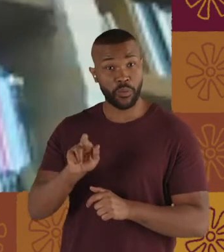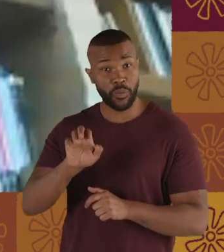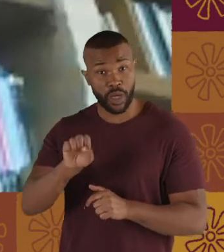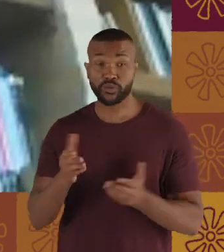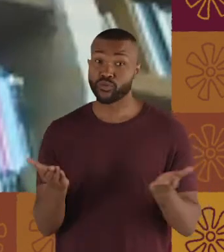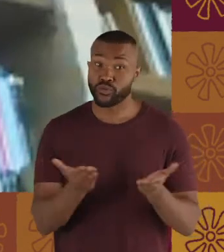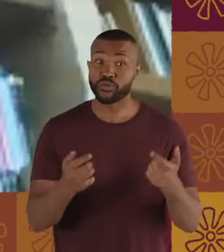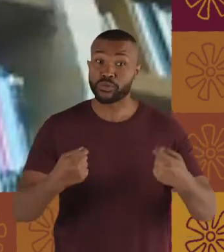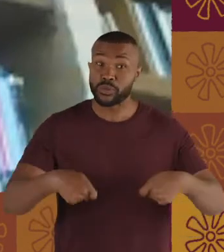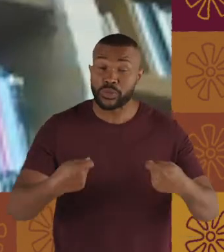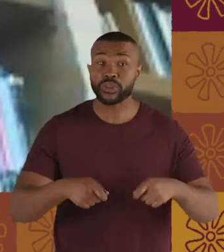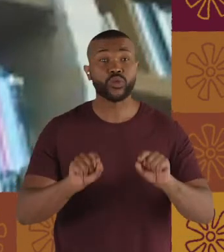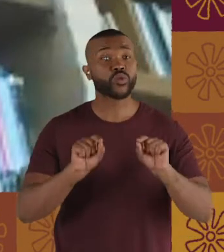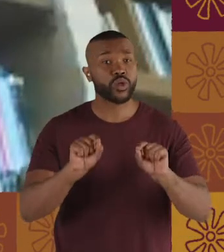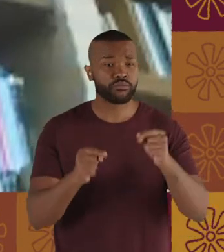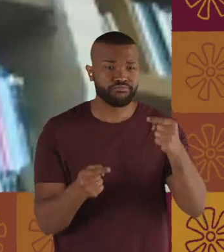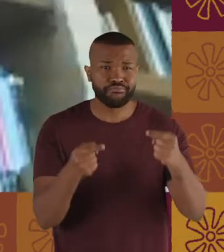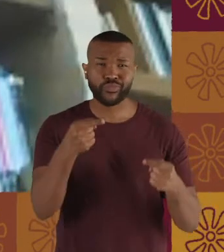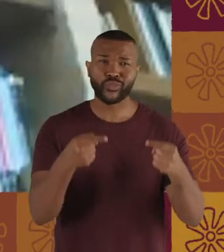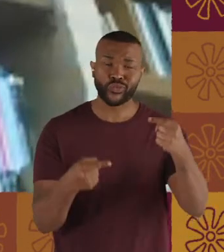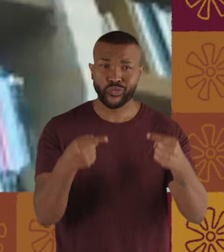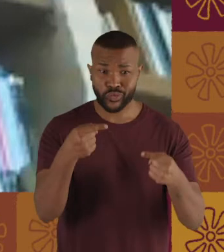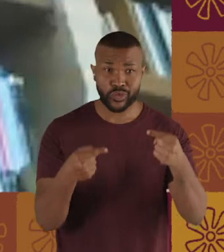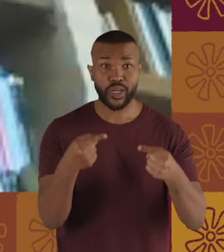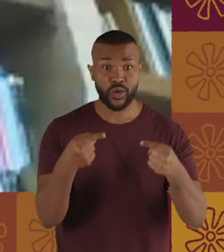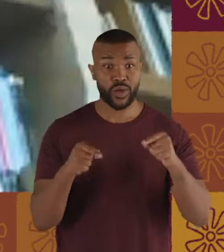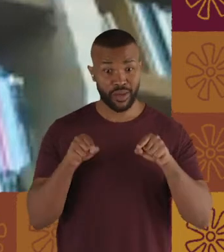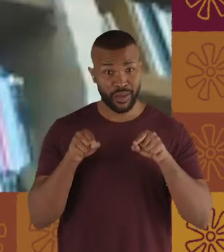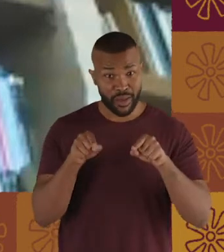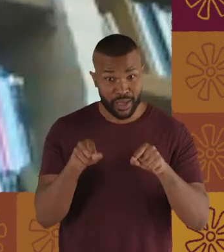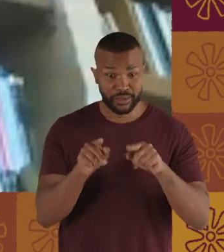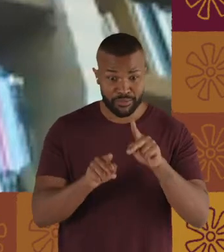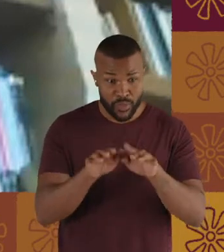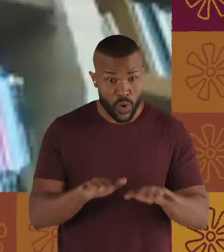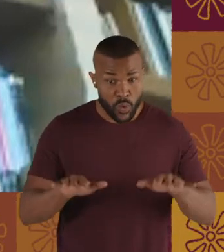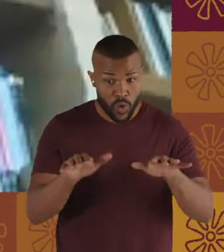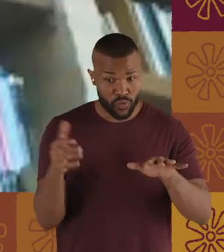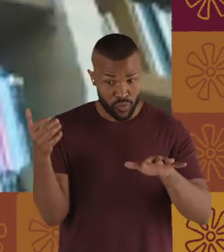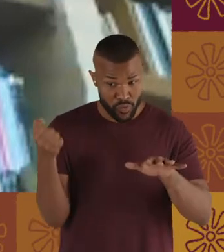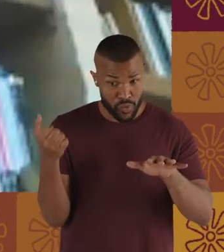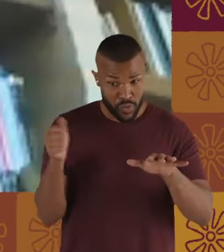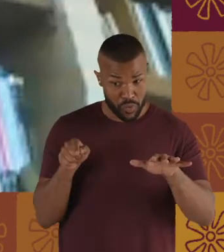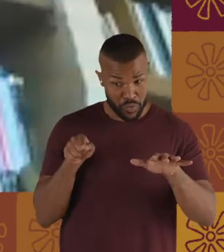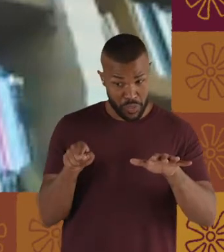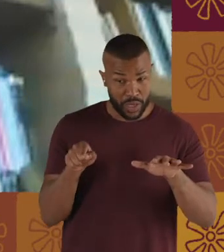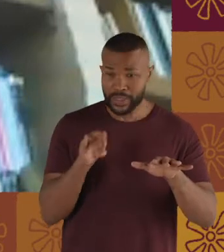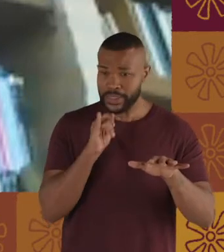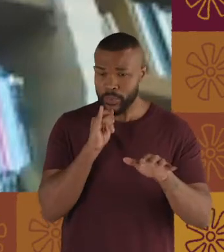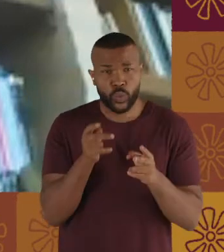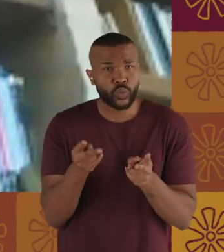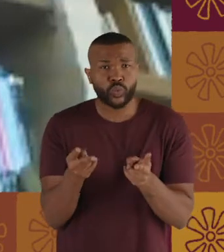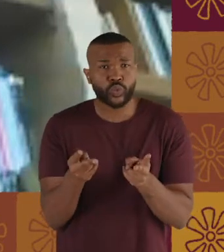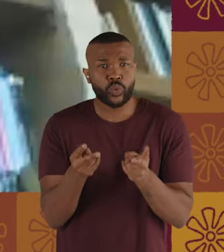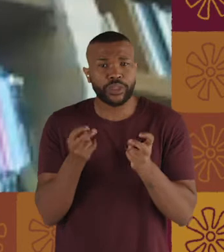coloca hoje a necessária discussão para que essa camada da população branca, né, não